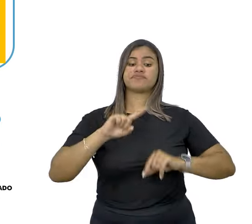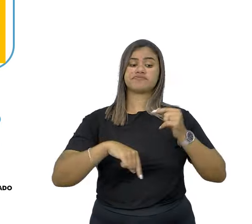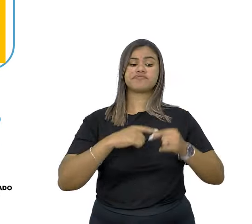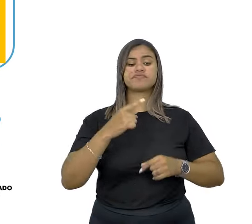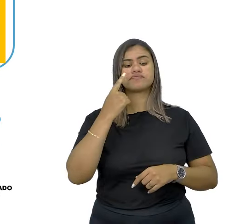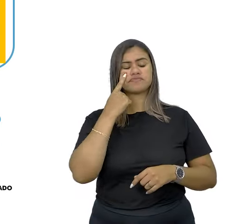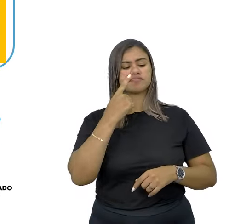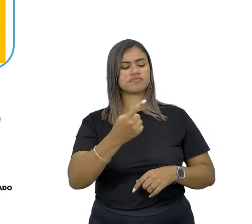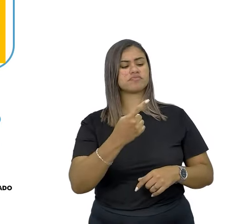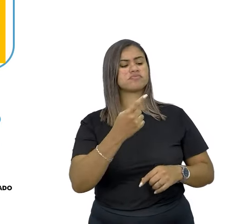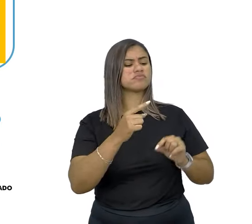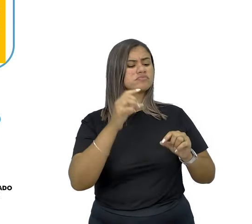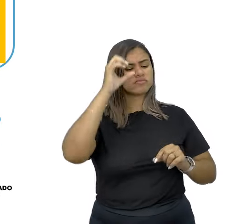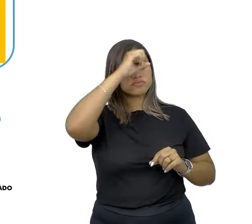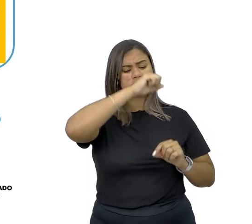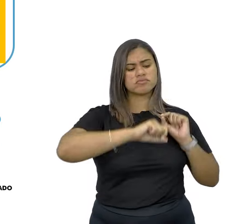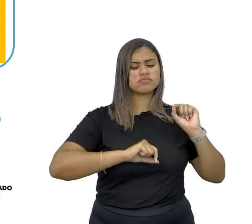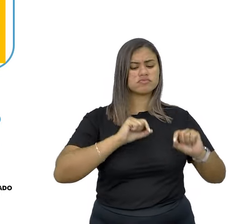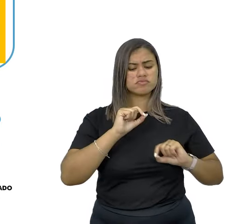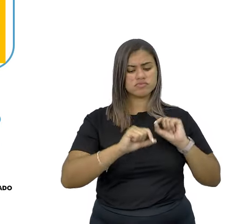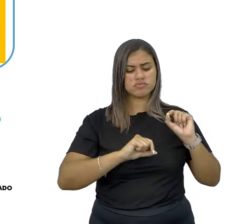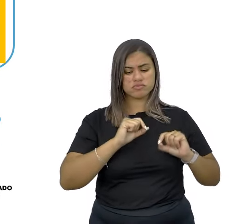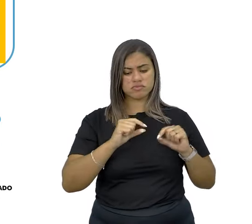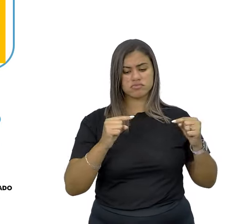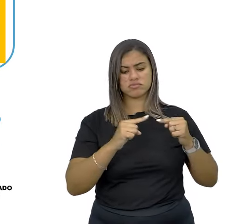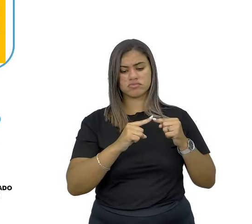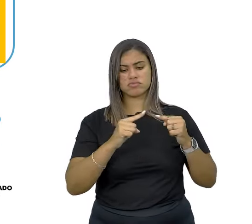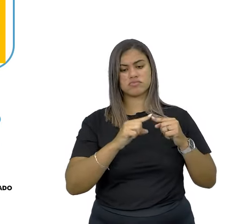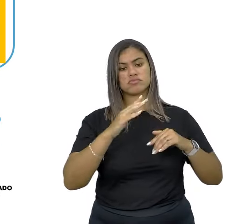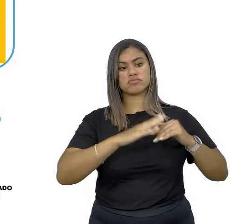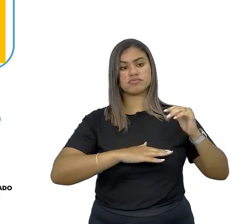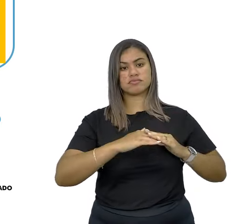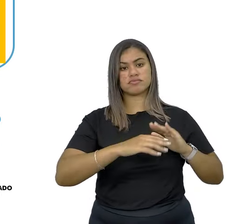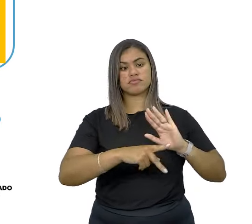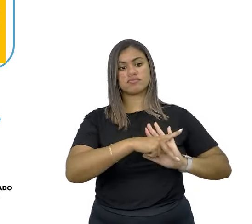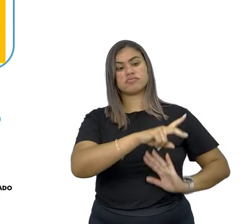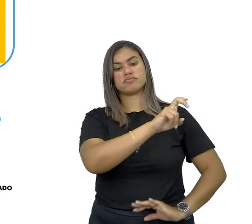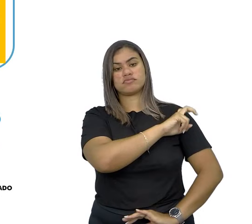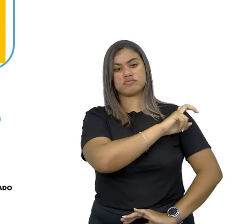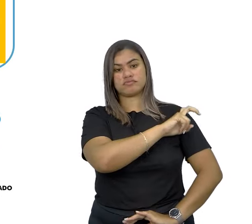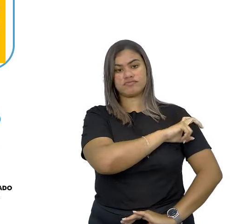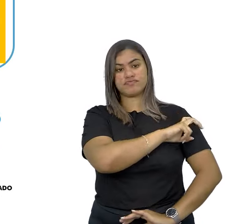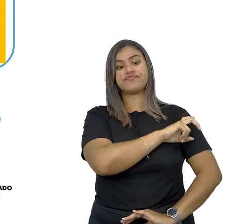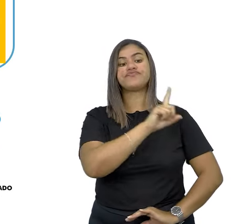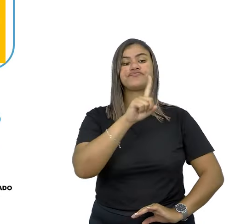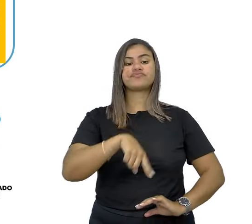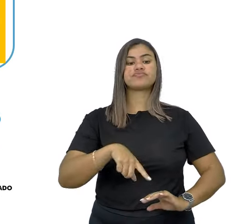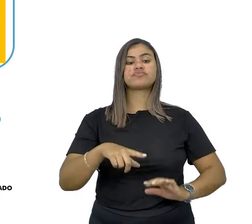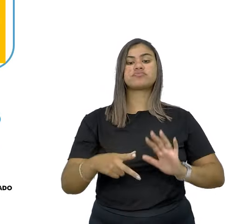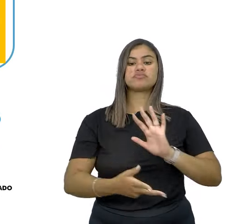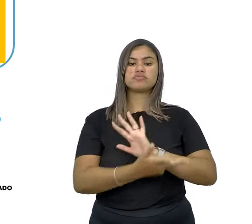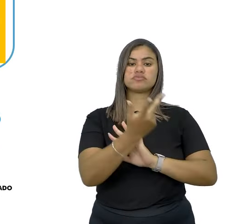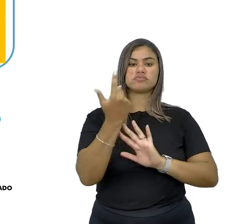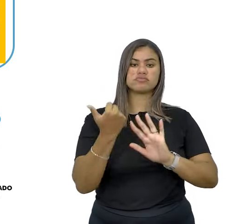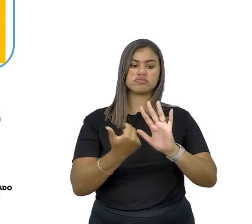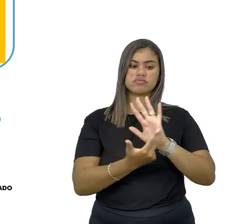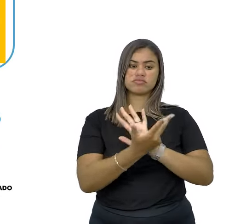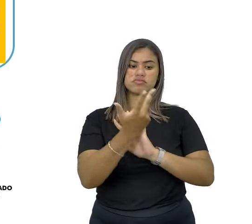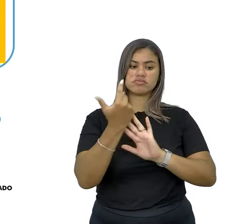conhecimento. Qual é o objeto de conhecimento da habilidade do quinto ano? Figuras espaciais e